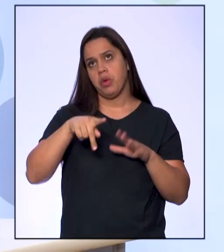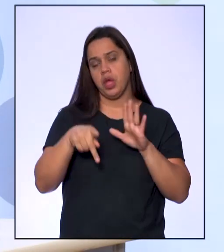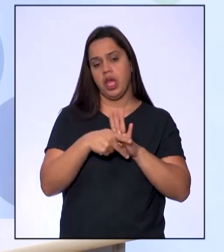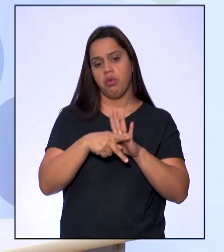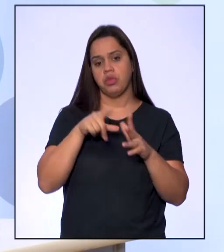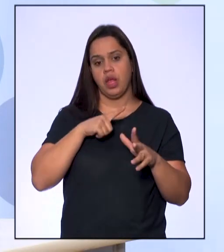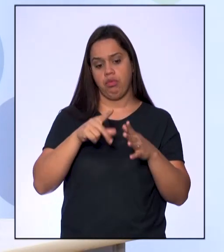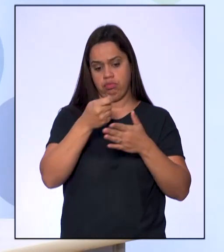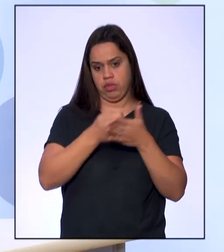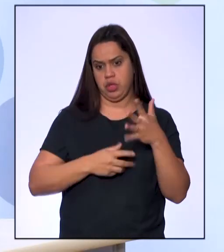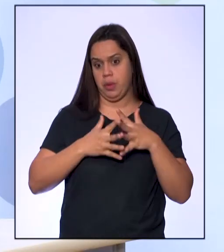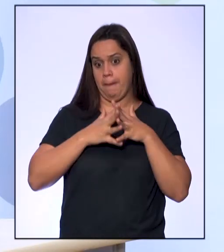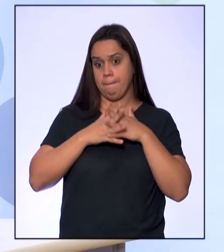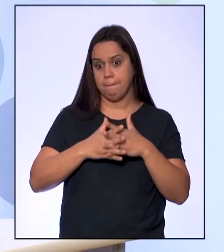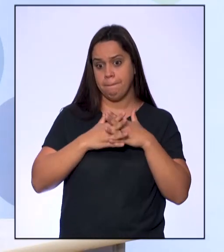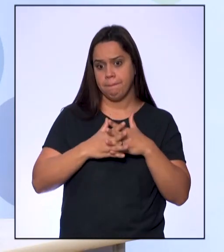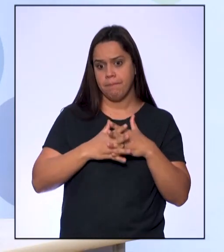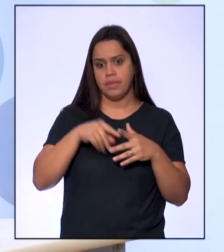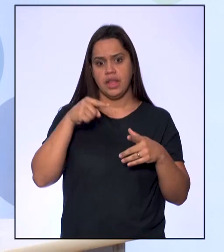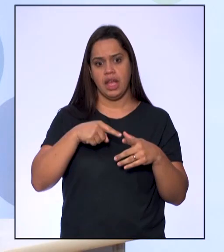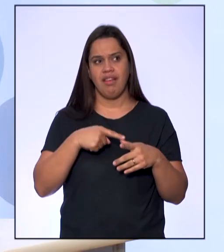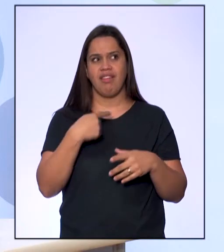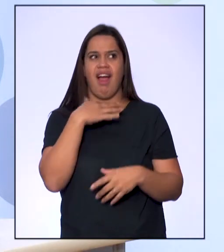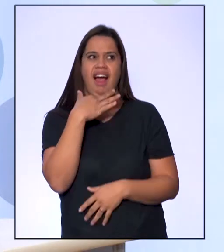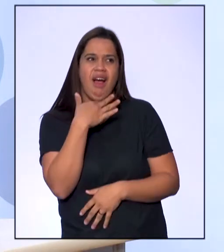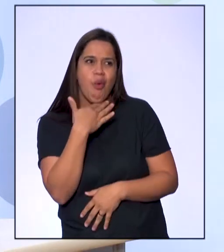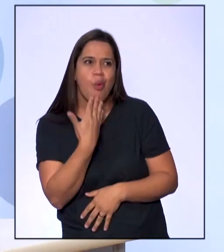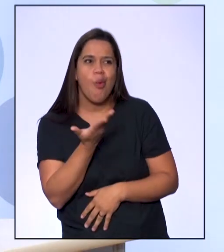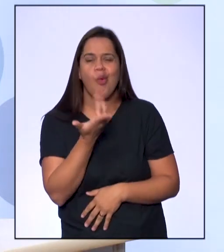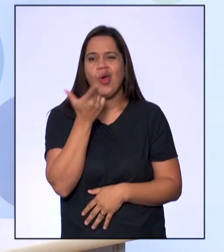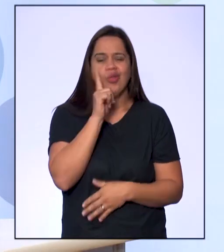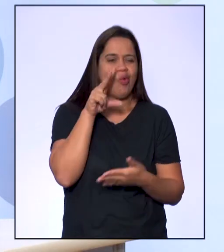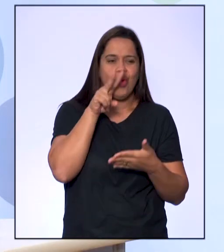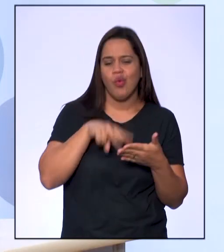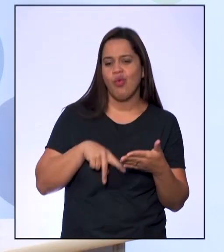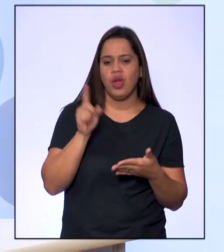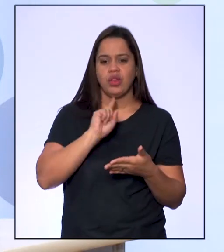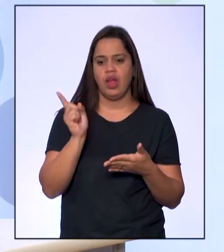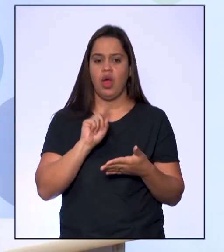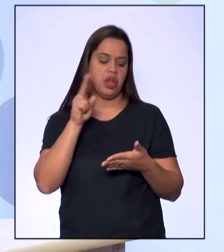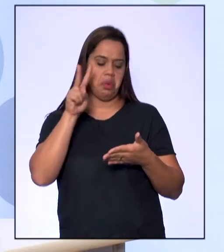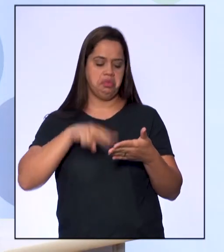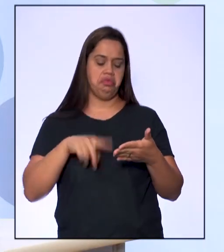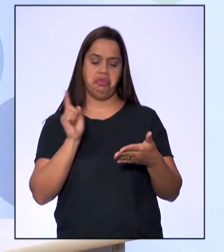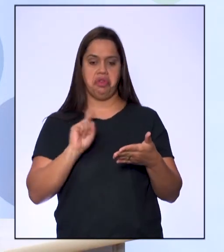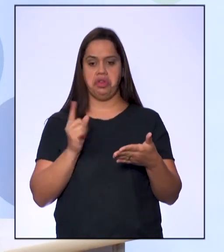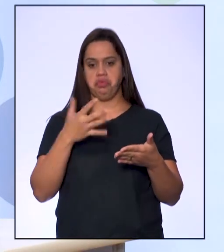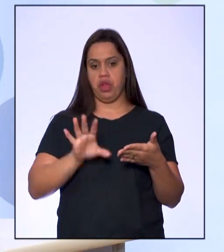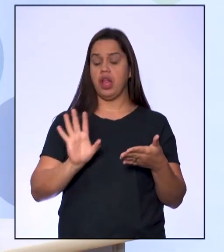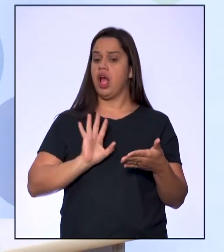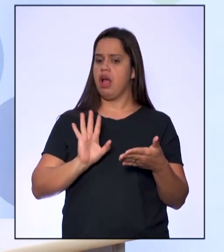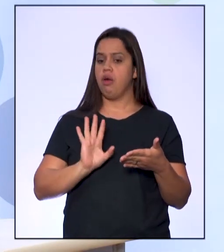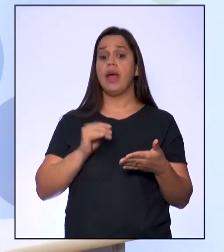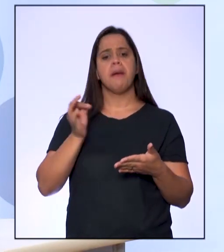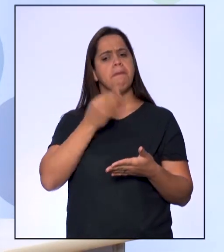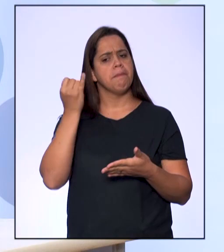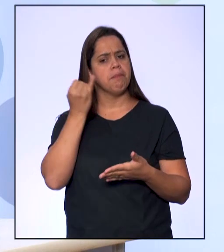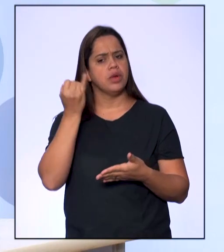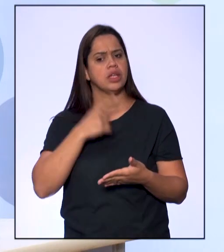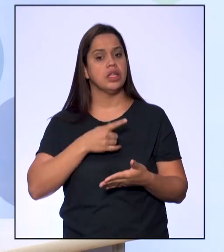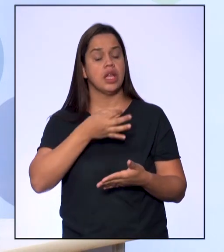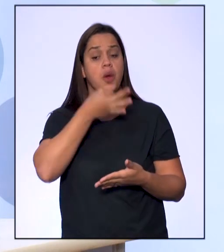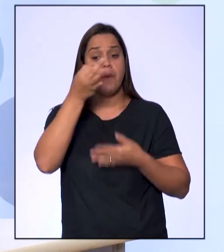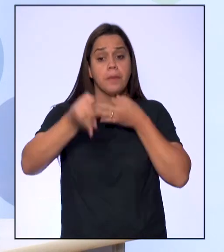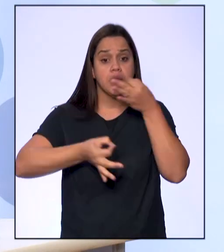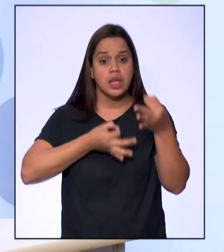esse texto ele vai ficar ruim, eu não vou ler. Não, é importante que eu tenha a minha opinião, que eu entenda. Por isso que